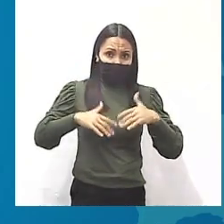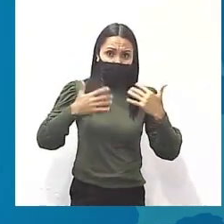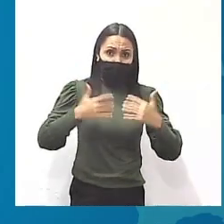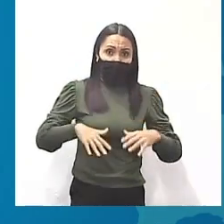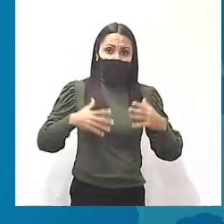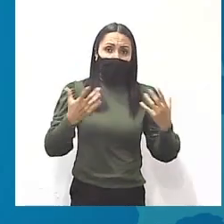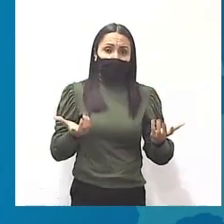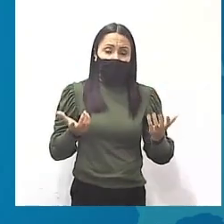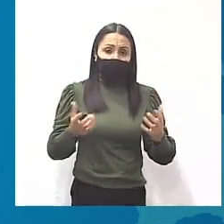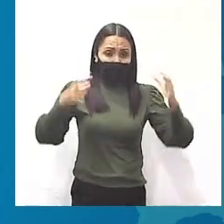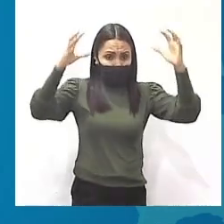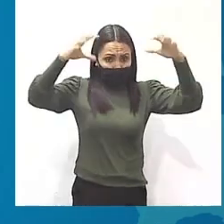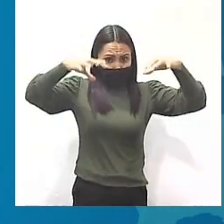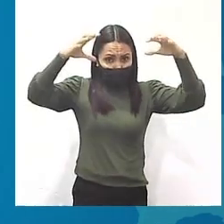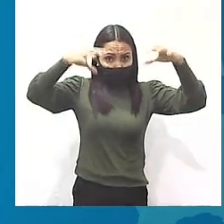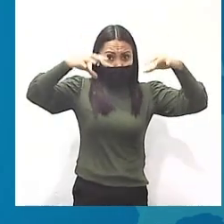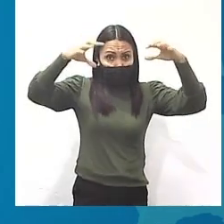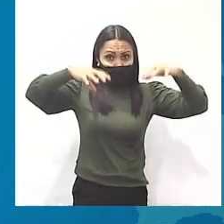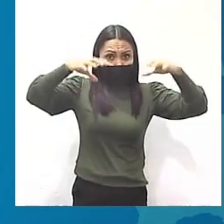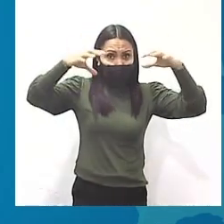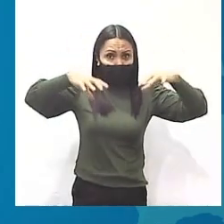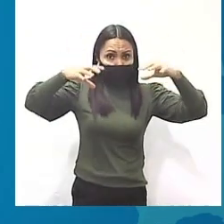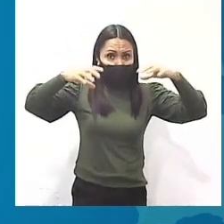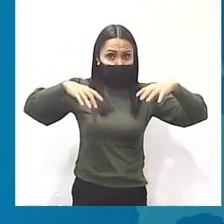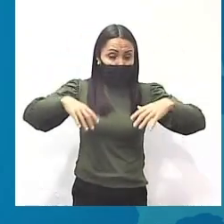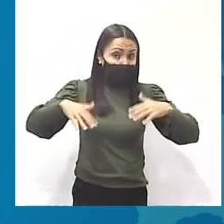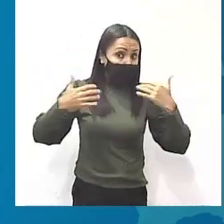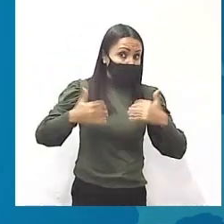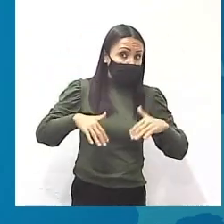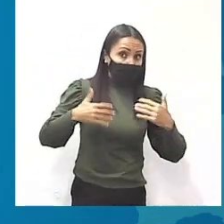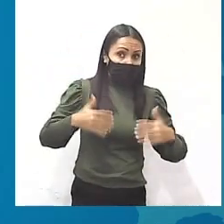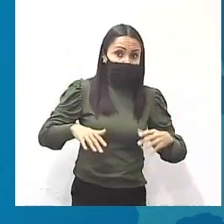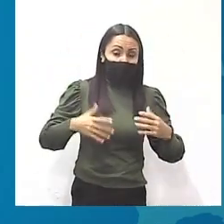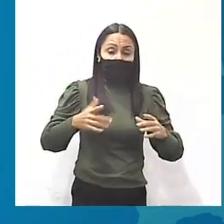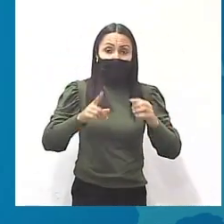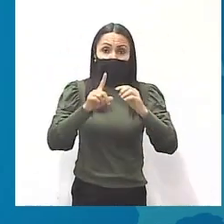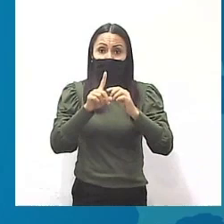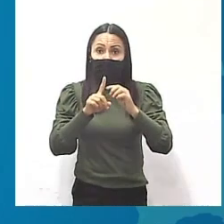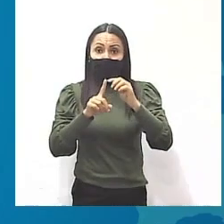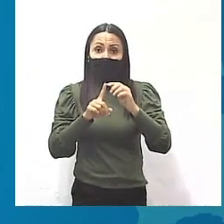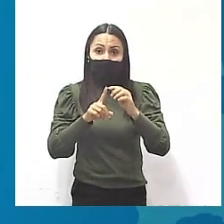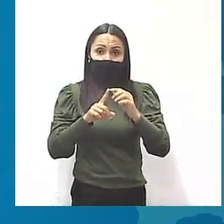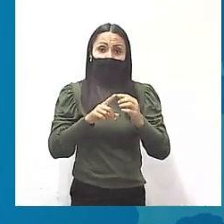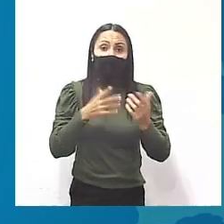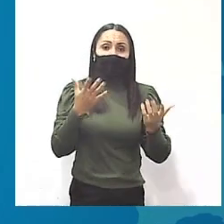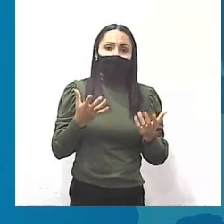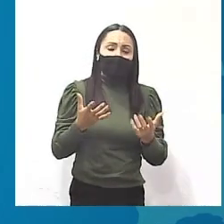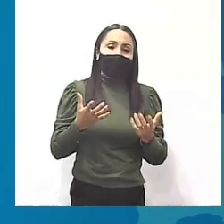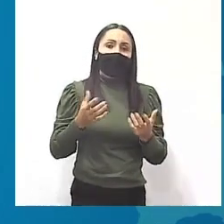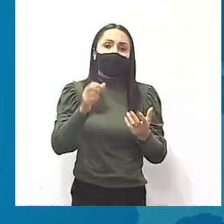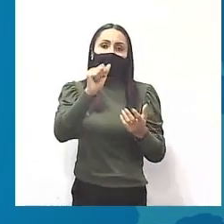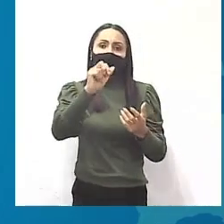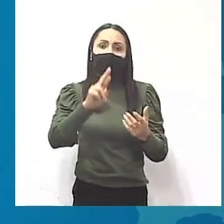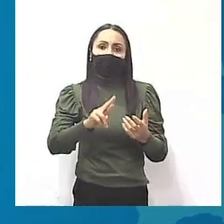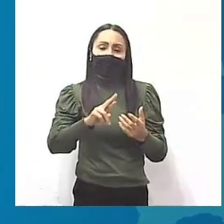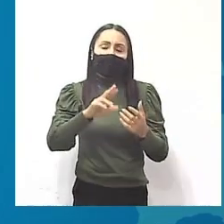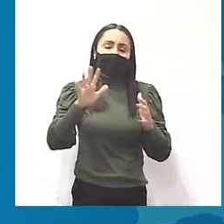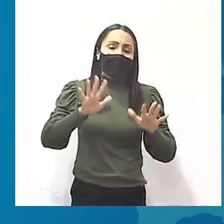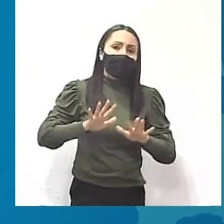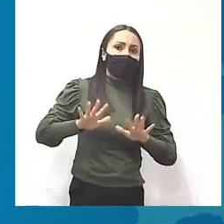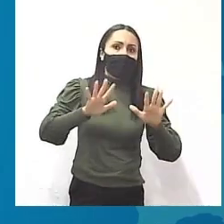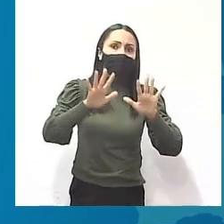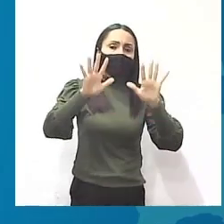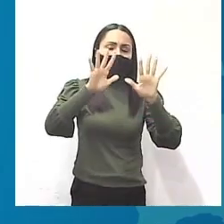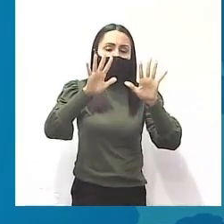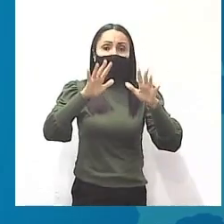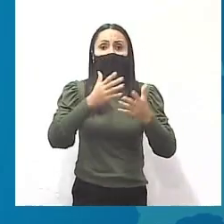de chuvas. Isso devido à temperatura elevada, que é uma grande quantidade de ar quente que vai subir e por